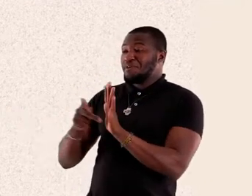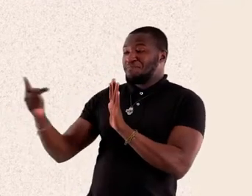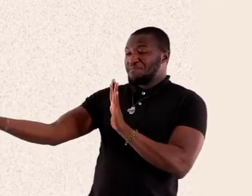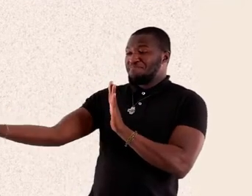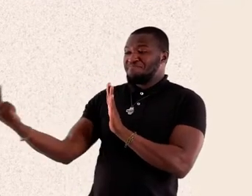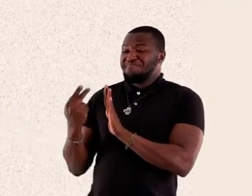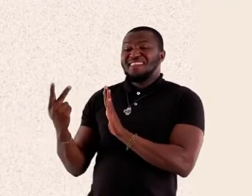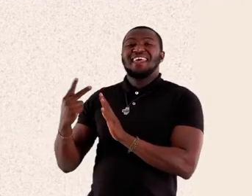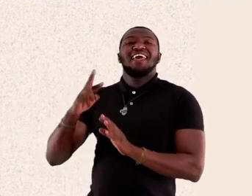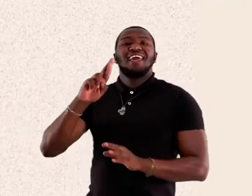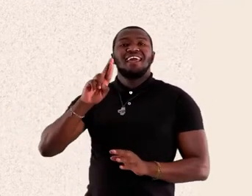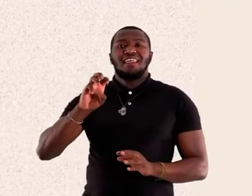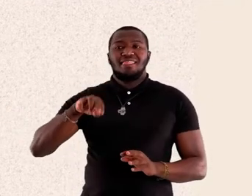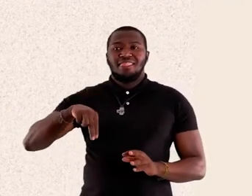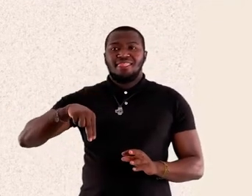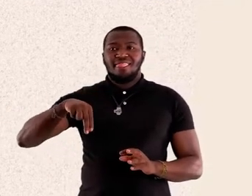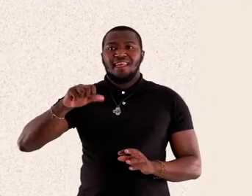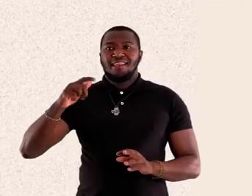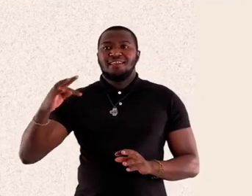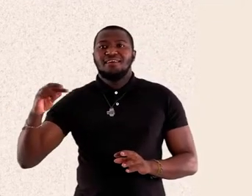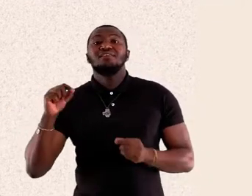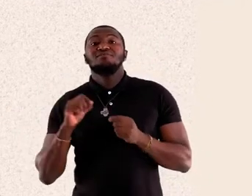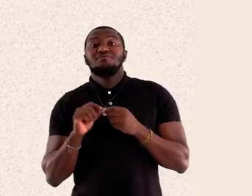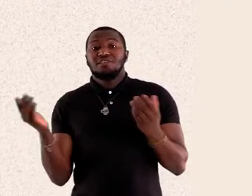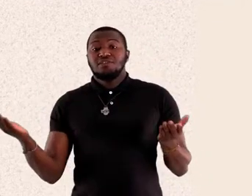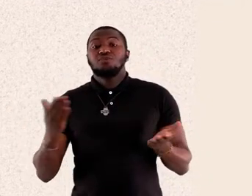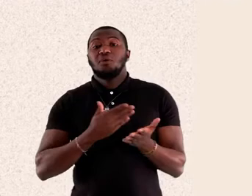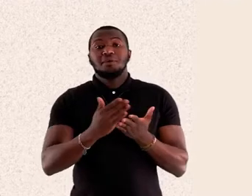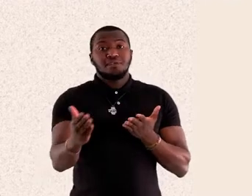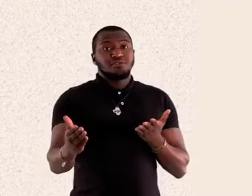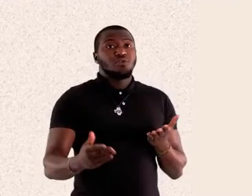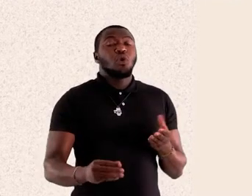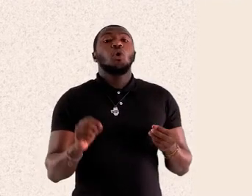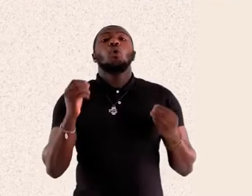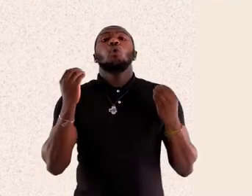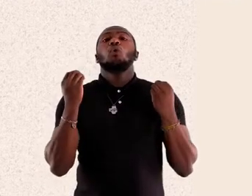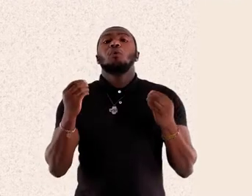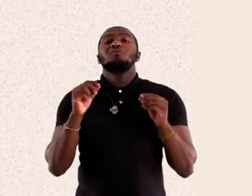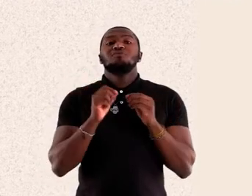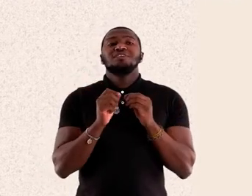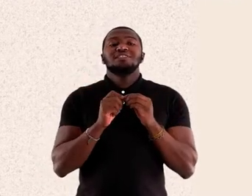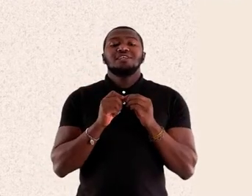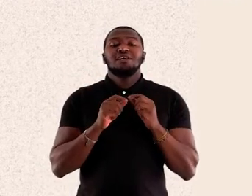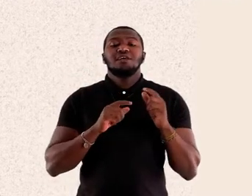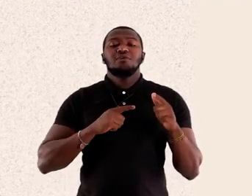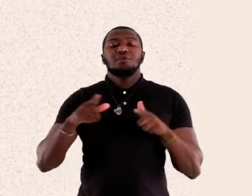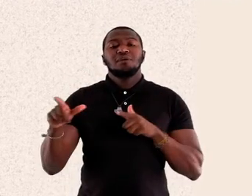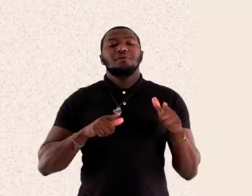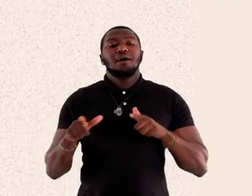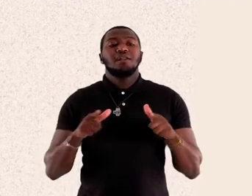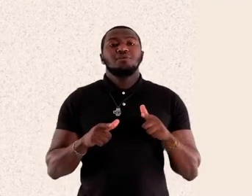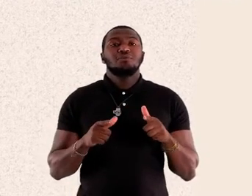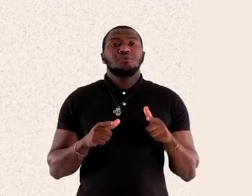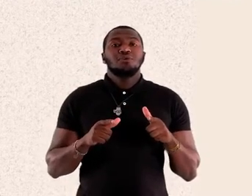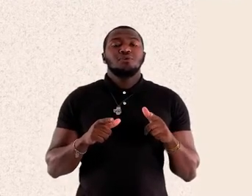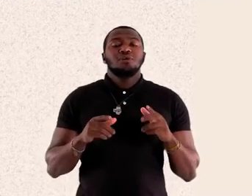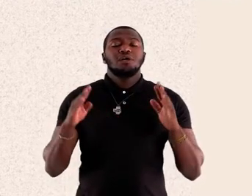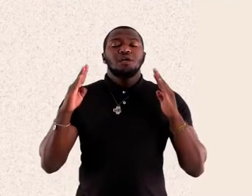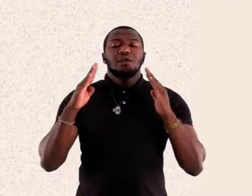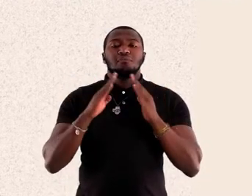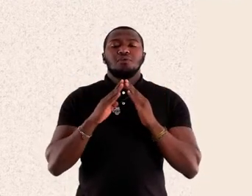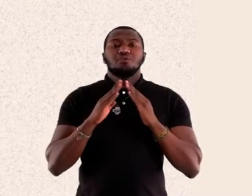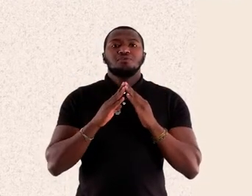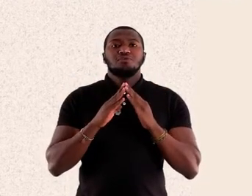como fazer isso agora né ou a um há pouco tempo atrás em que as nós estávamos todos quase